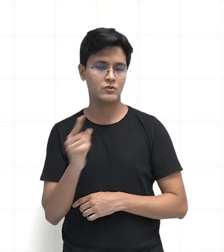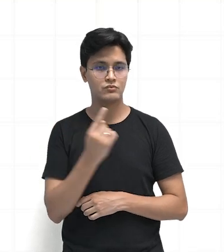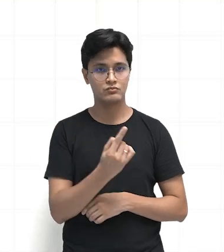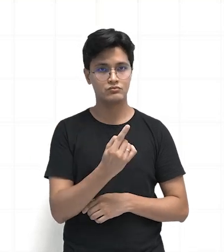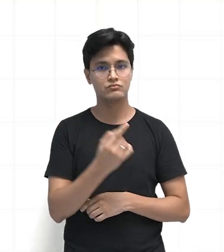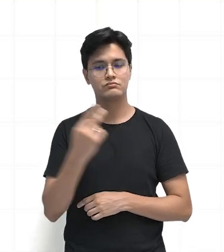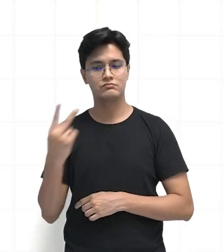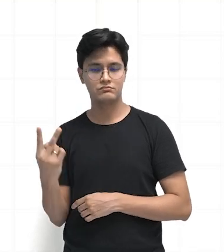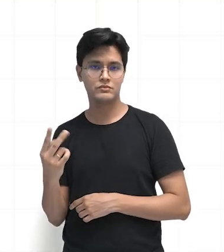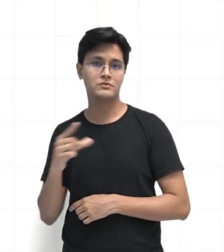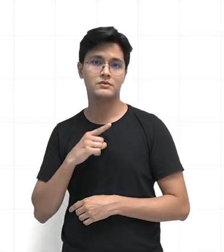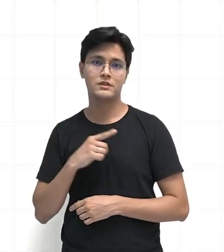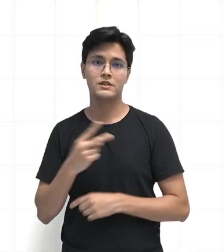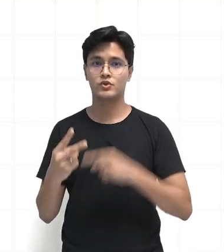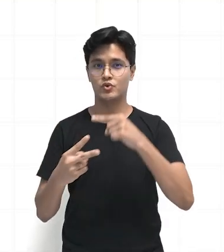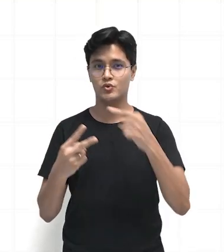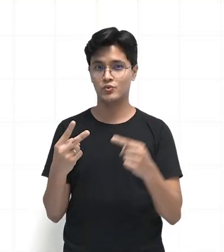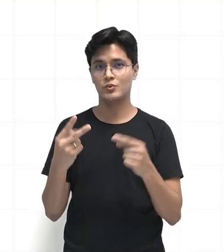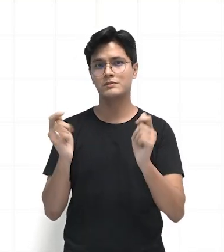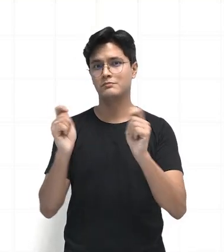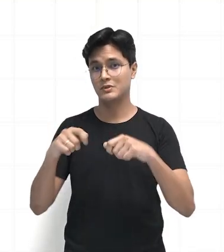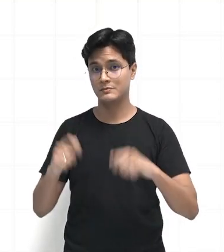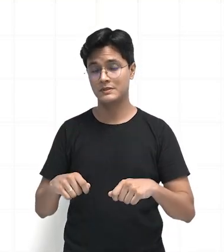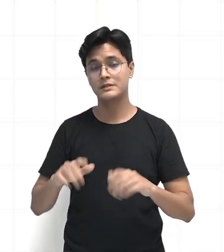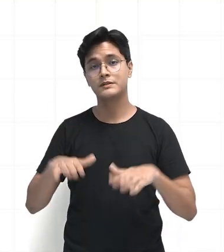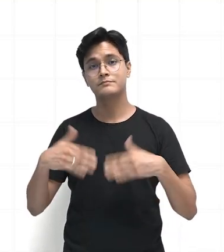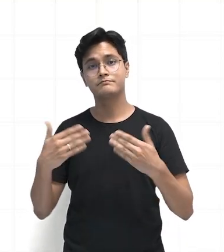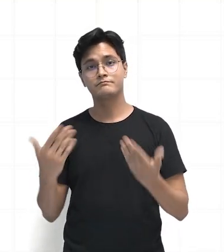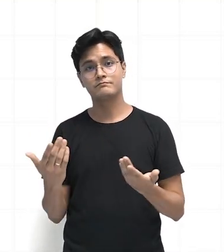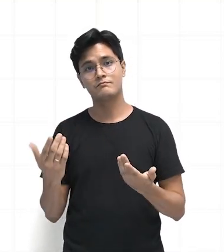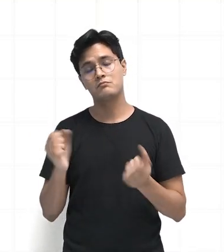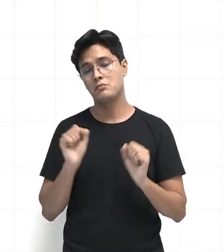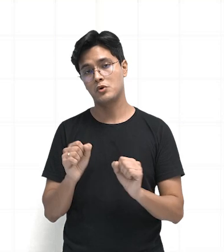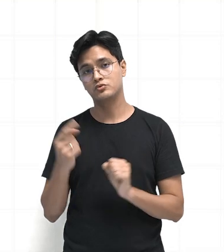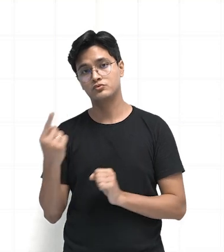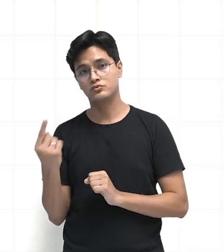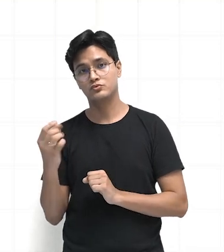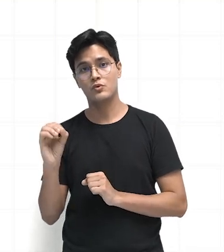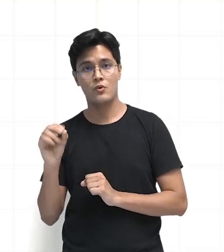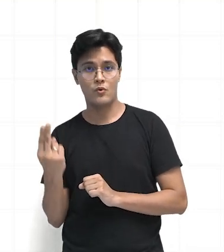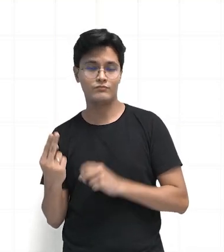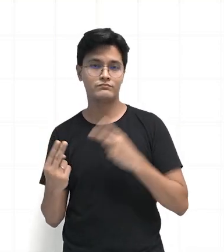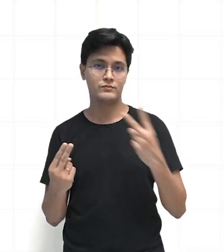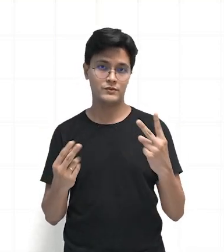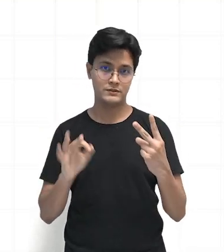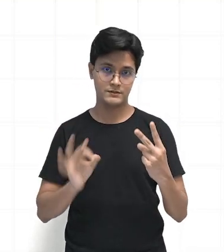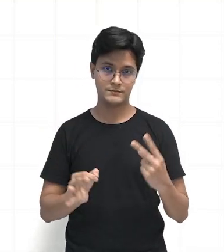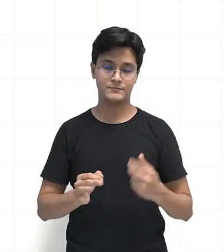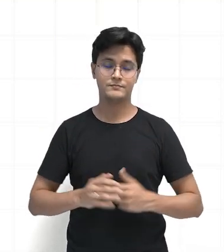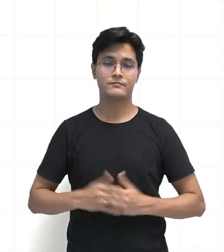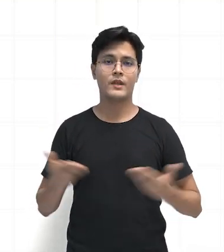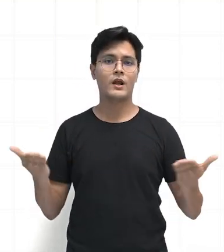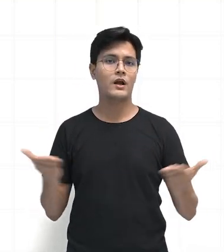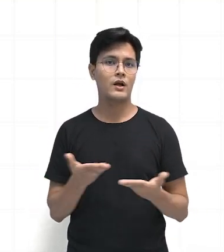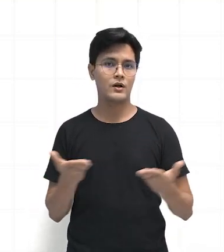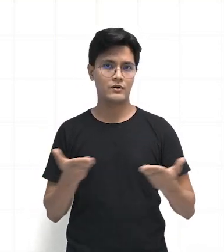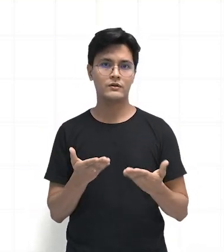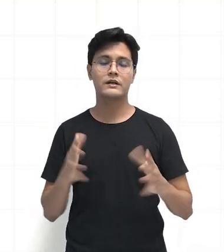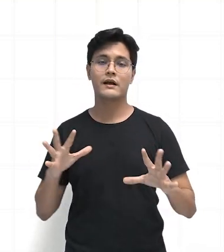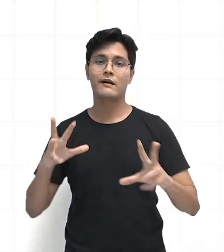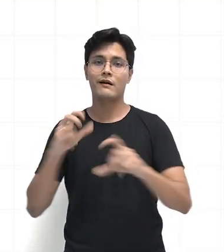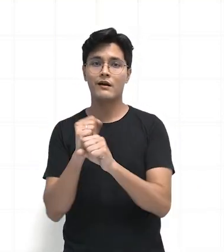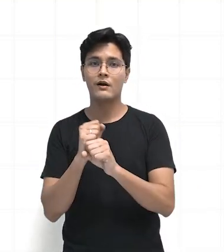só tenho 2 chances. Ou sai o número 1, ou sai o número 2. Agora, nós vamos